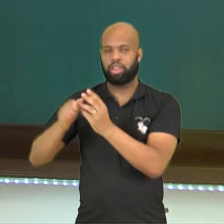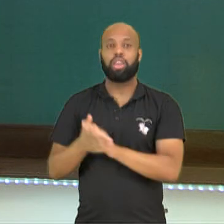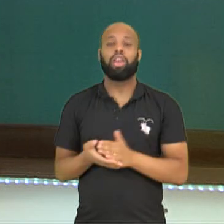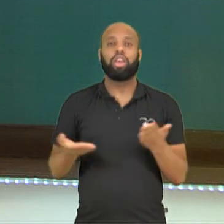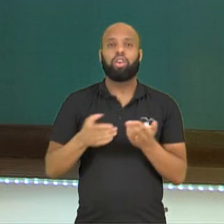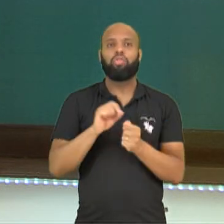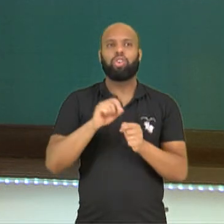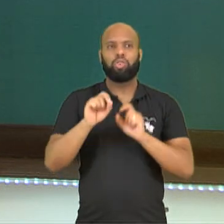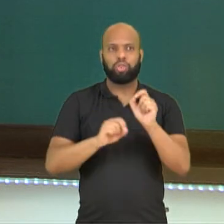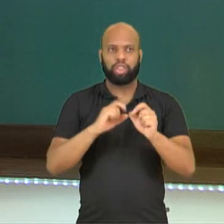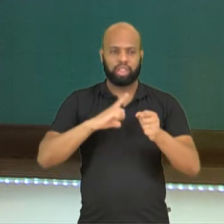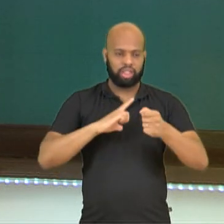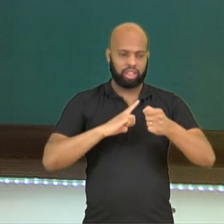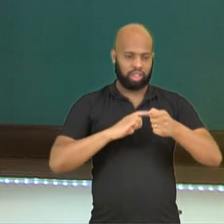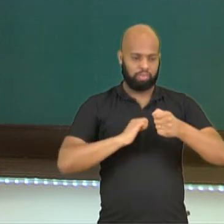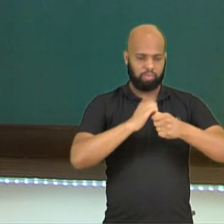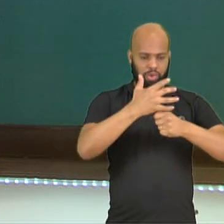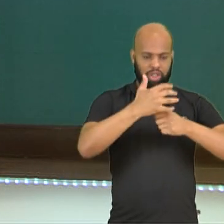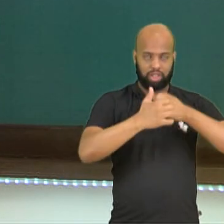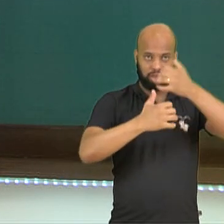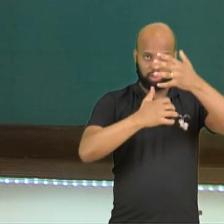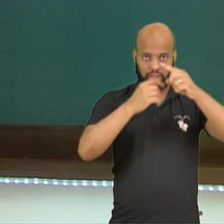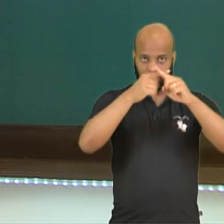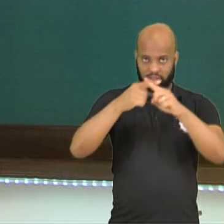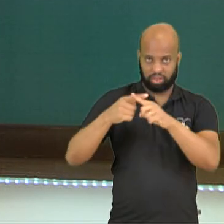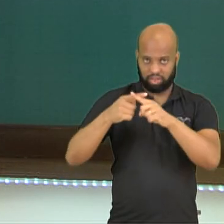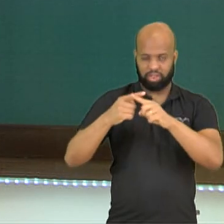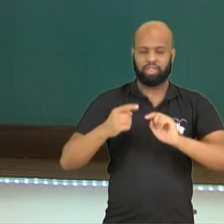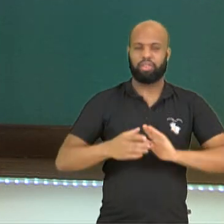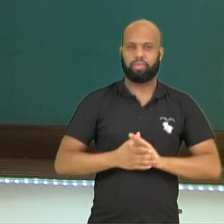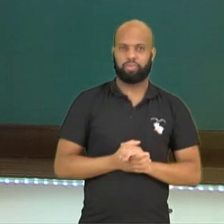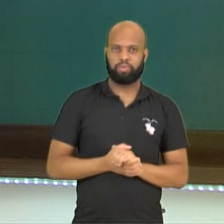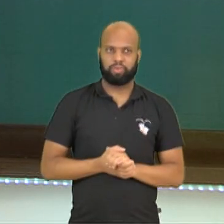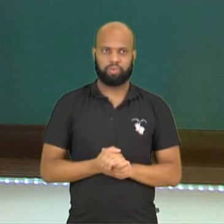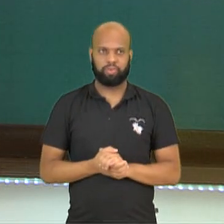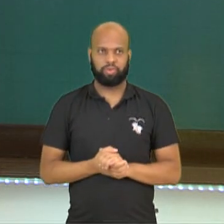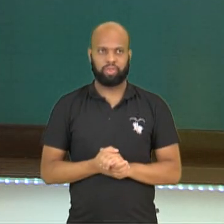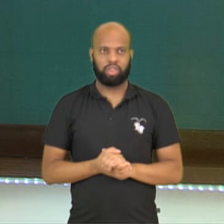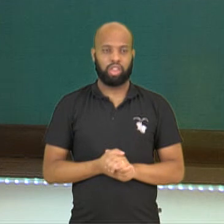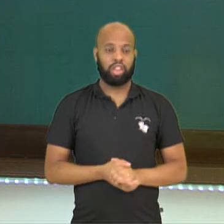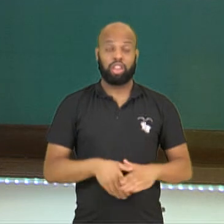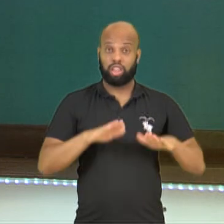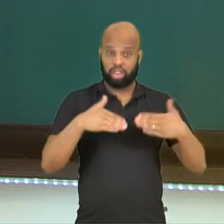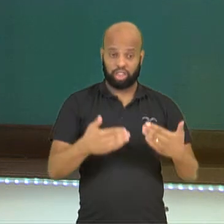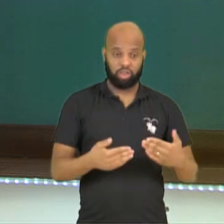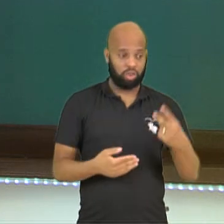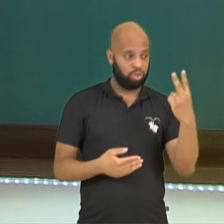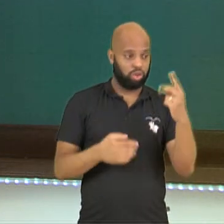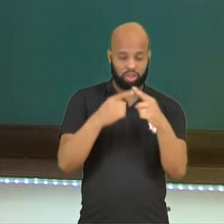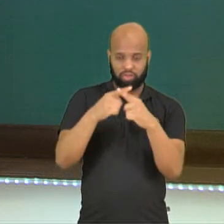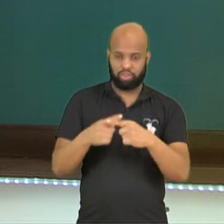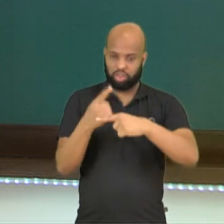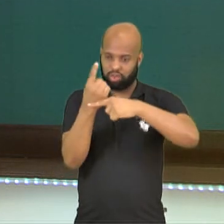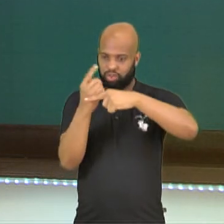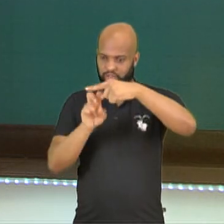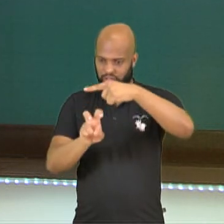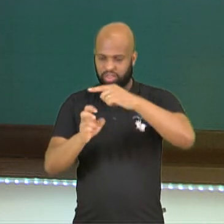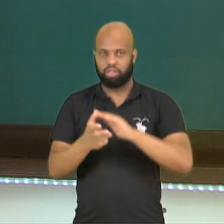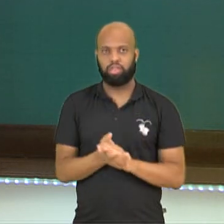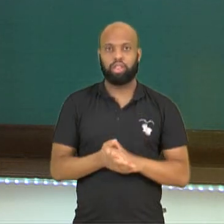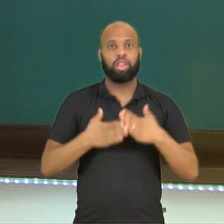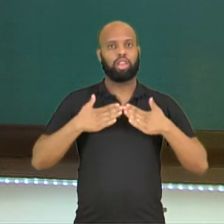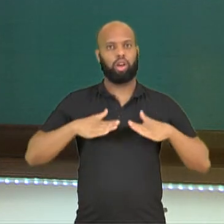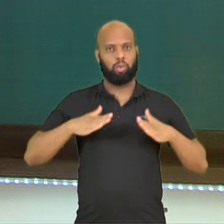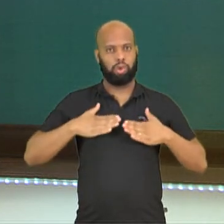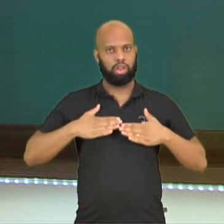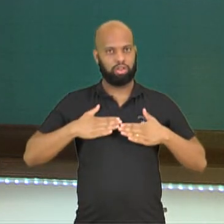fazer? Potência de potência, olha a propriedade, multiplica os expoentes. Então, 2 vezes 1/5. Respira